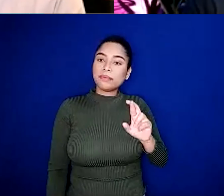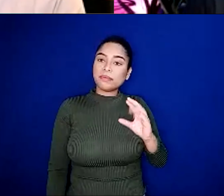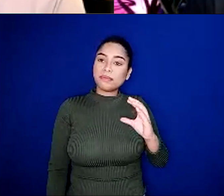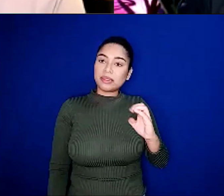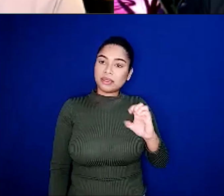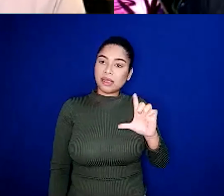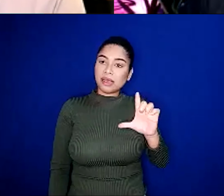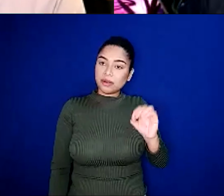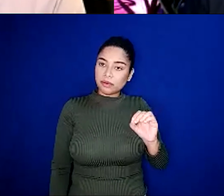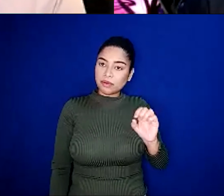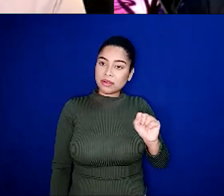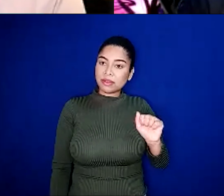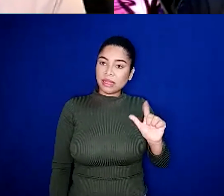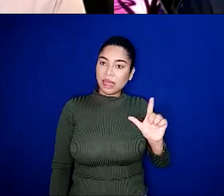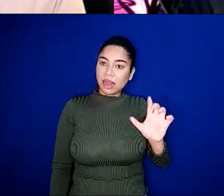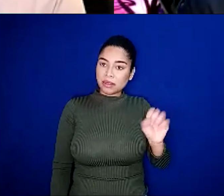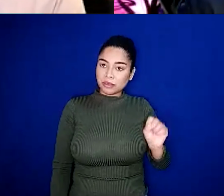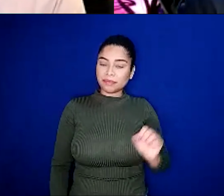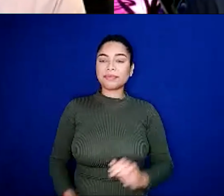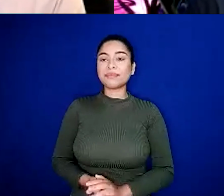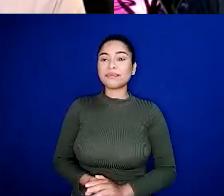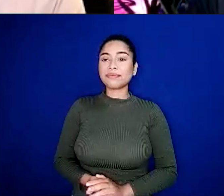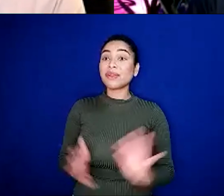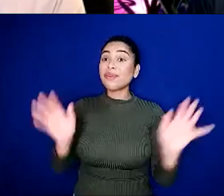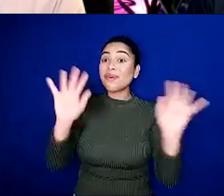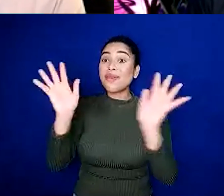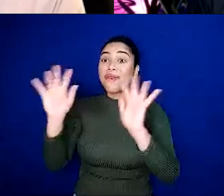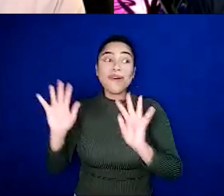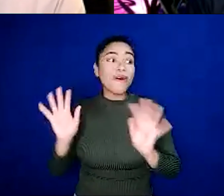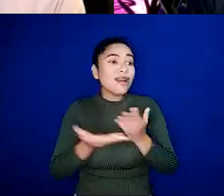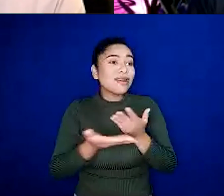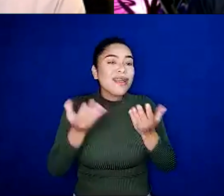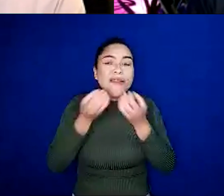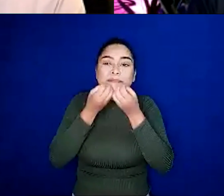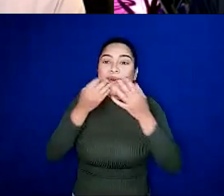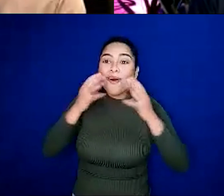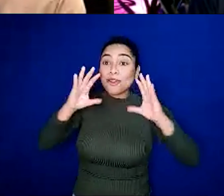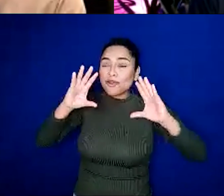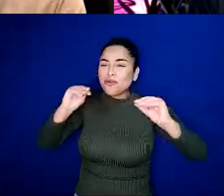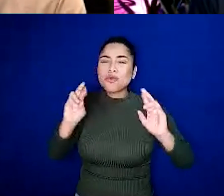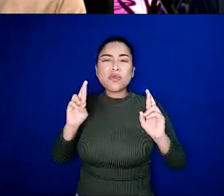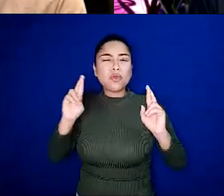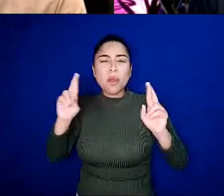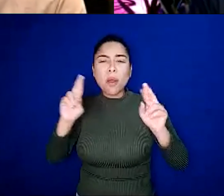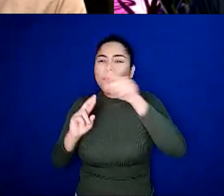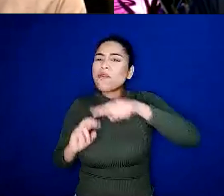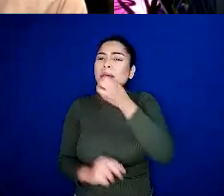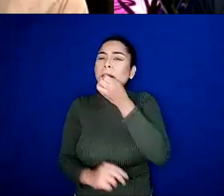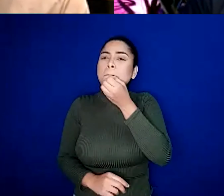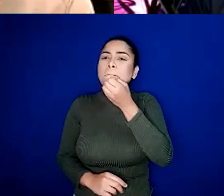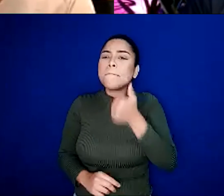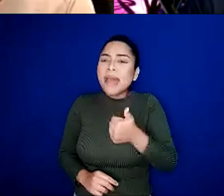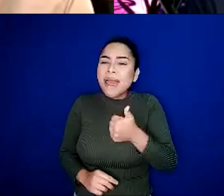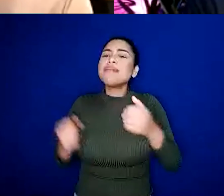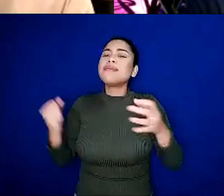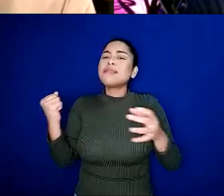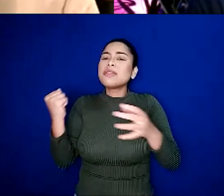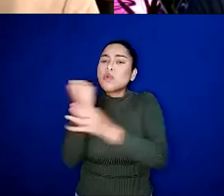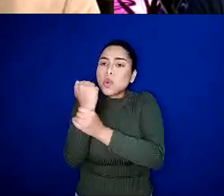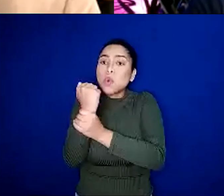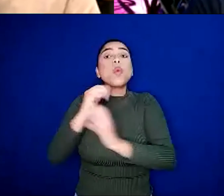o Olá pessoal boa noite espero que estejam todas e todos bem segurança em casa é um